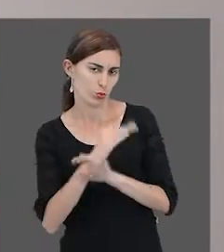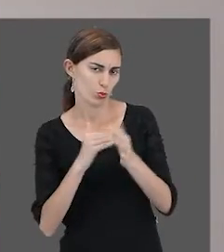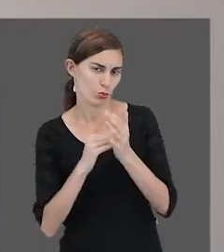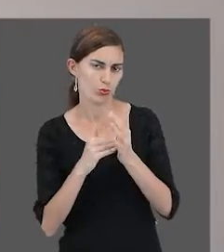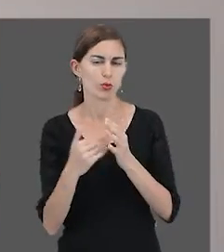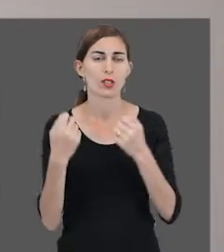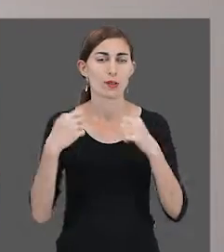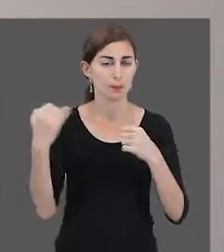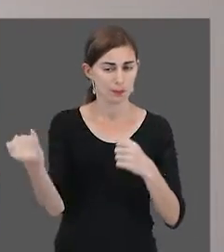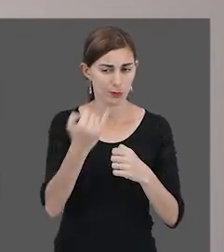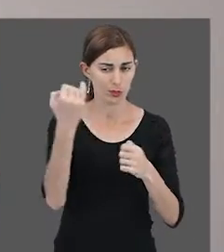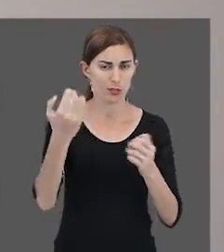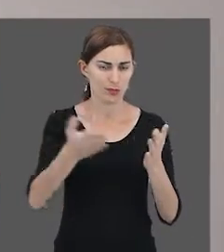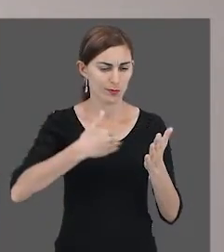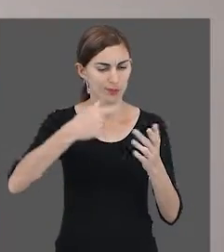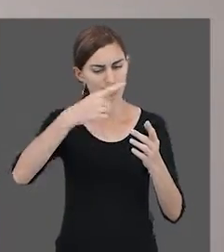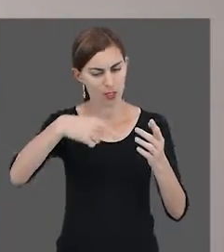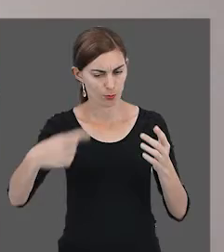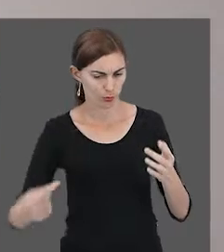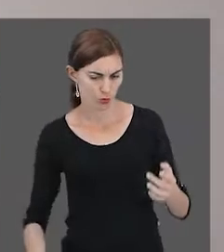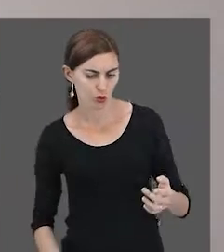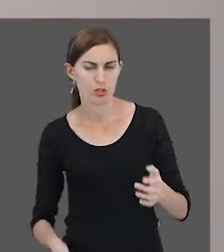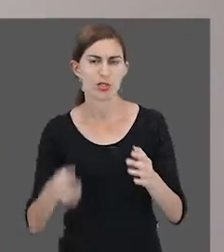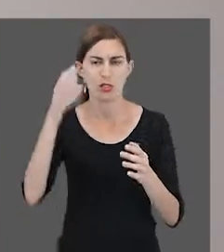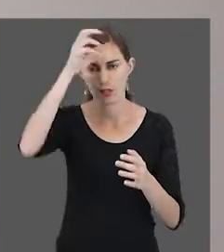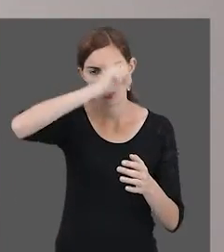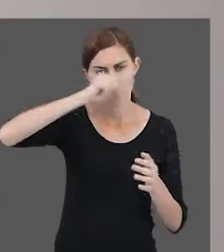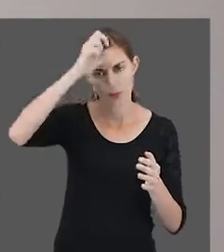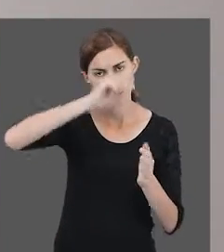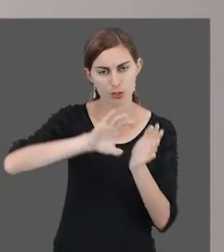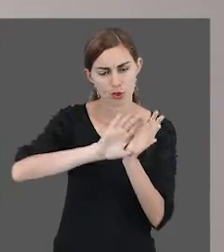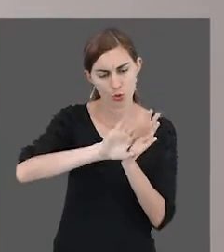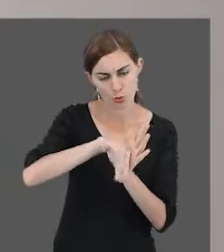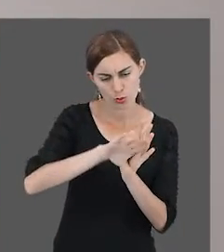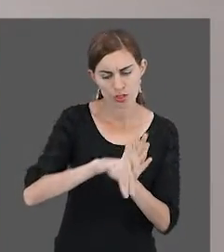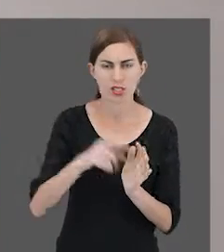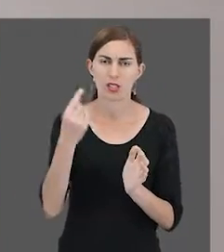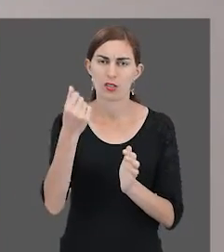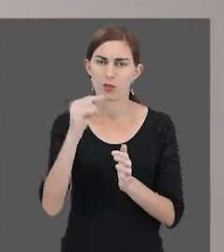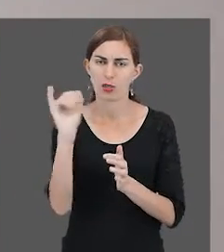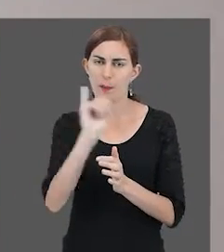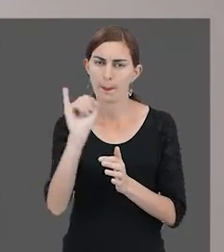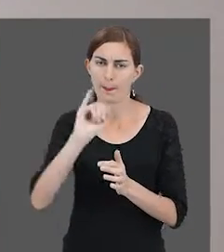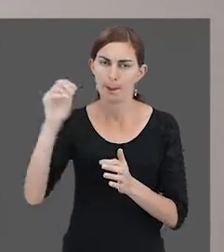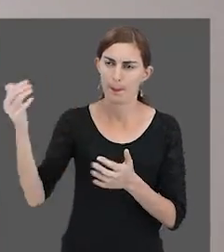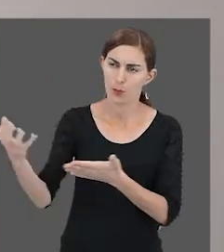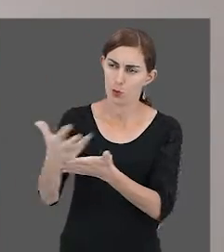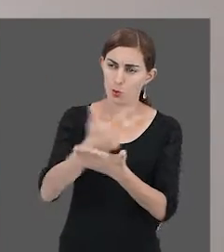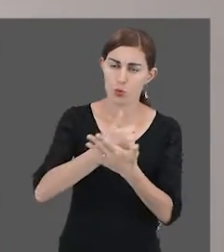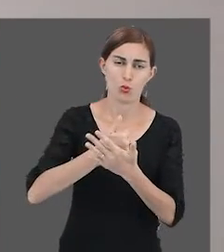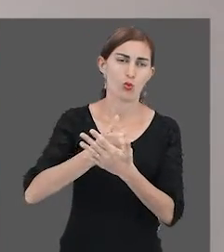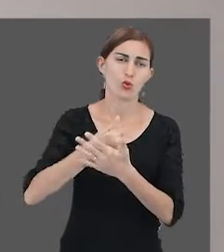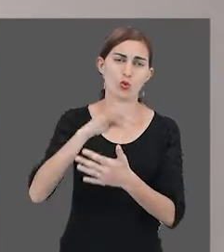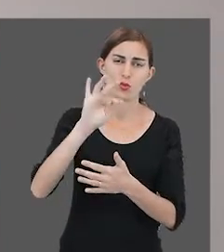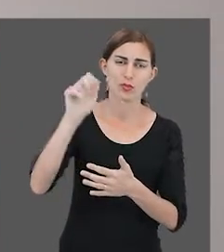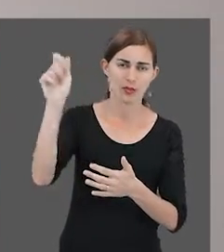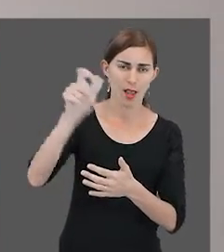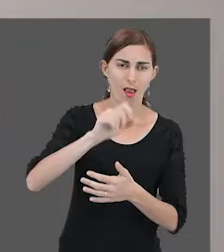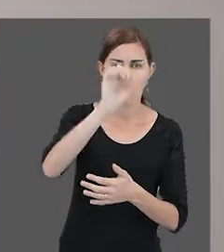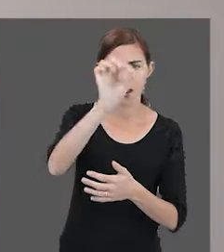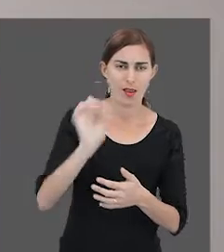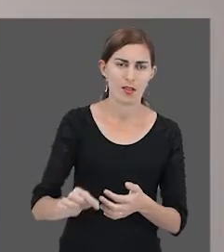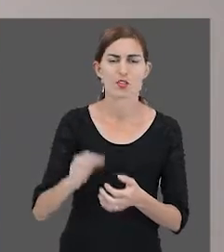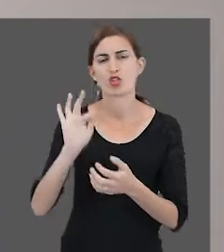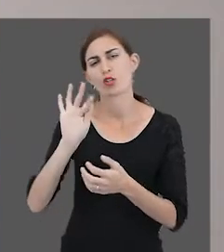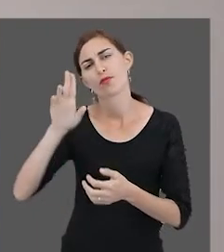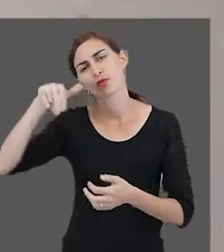importante que você pegue a apostila para aprender os conceitos, quais são os impostos, os percentuais de transferência, como é que